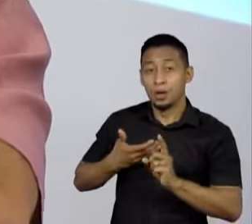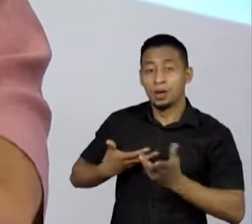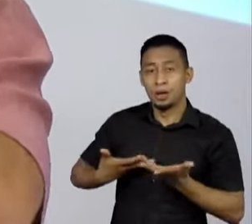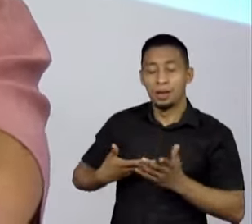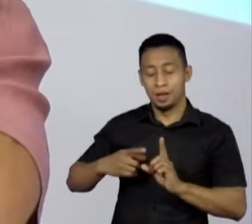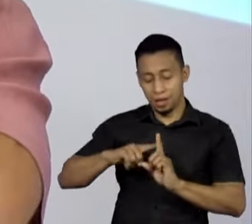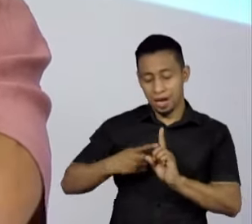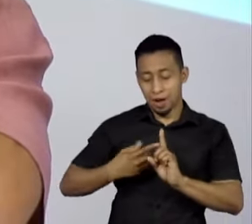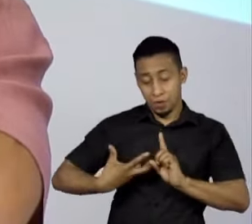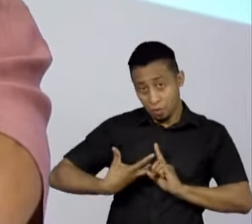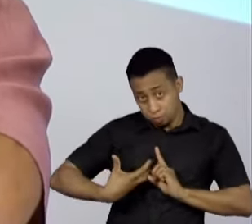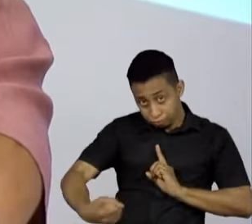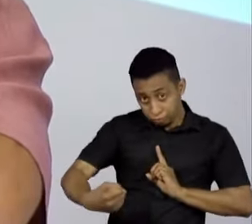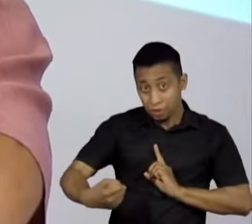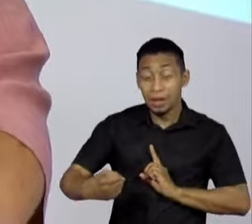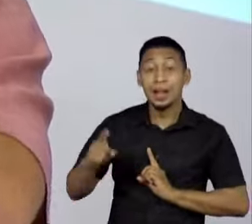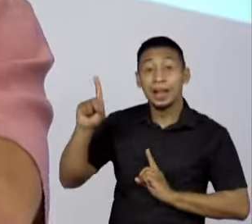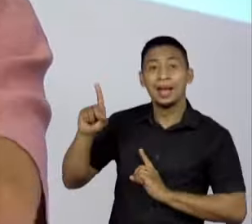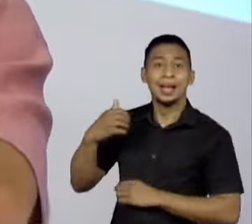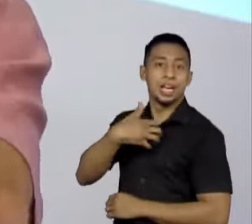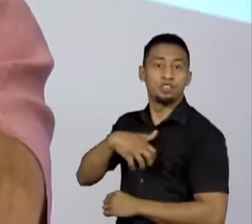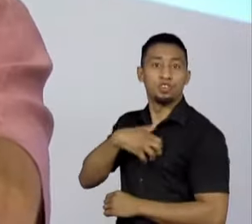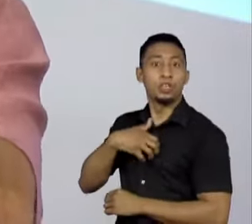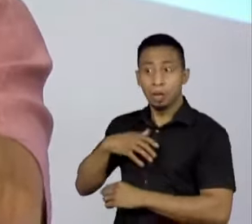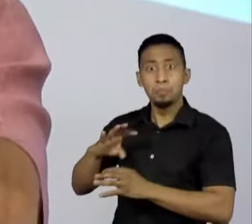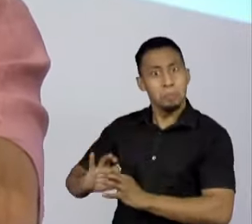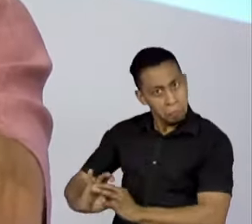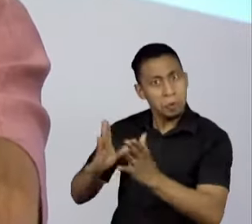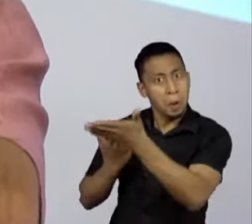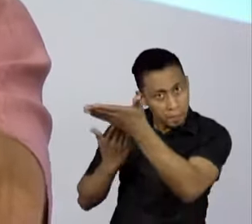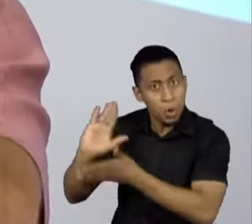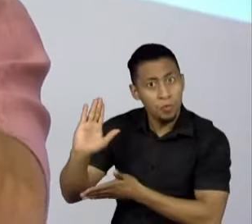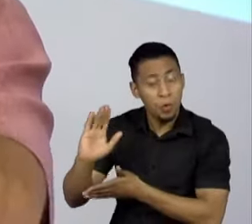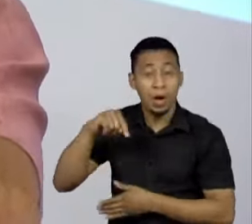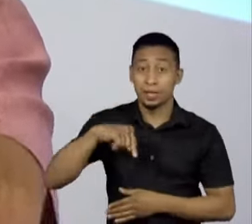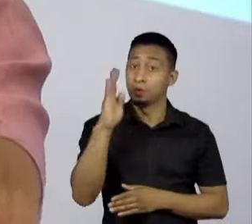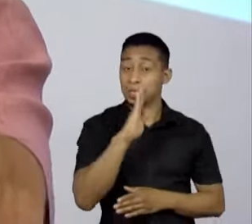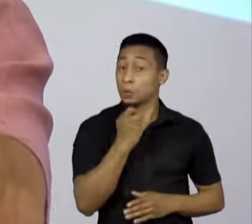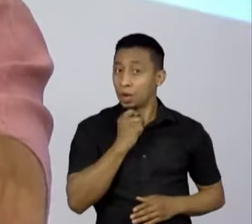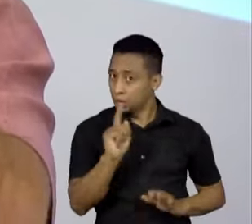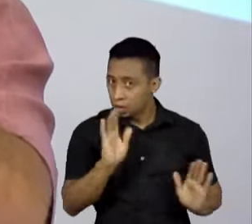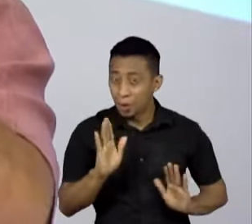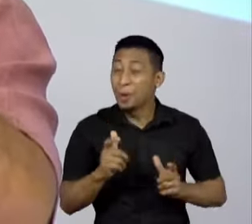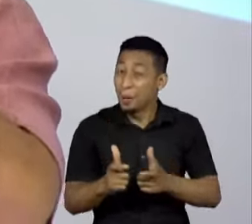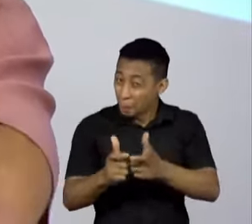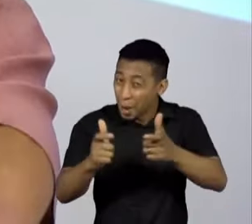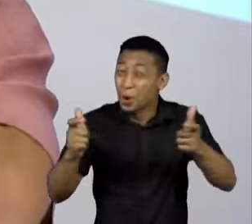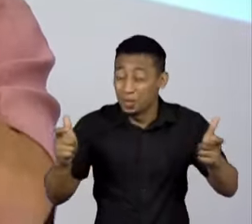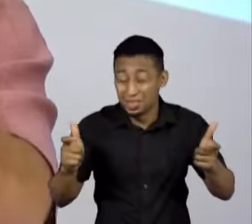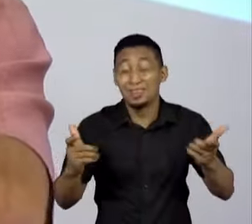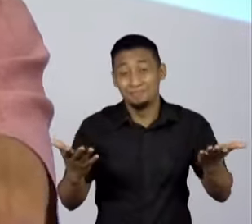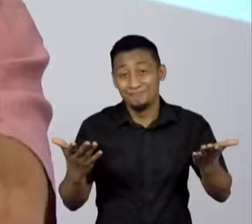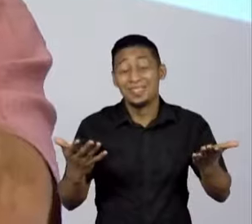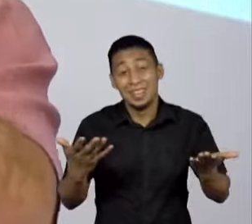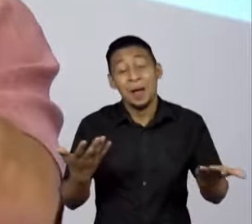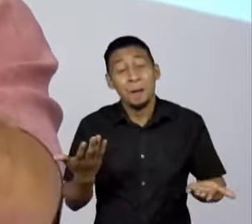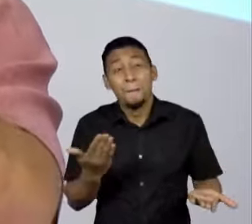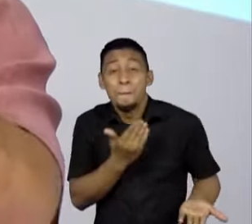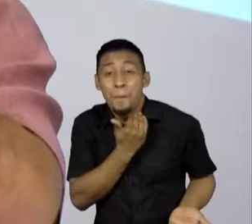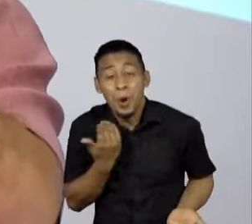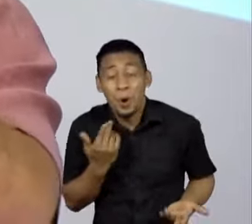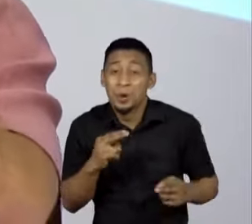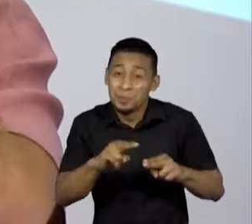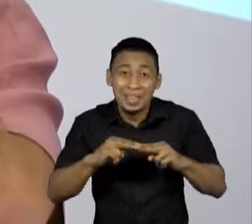sabe que ele continua ilegal aqui no Brasil, que muitas mulheres morrem todos os anos de tentativas de abortos ilegais, uma grande parcela